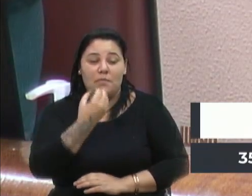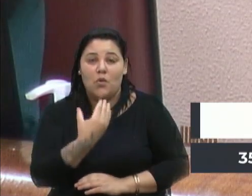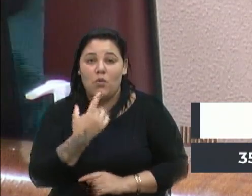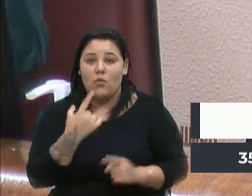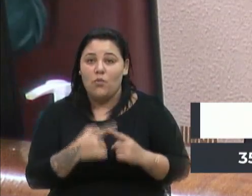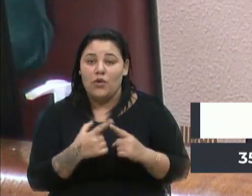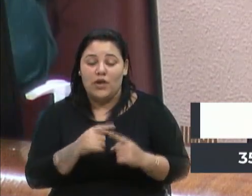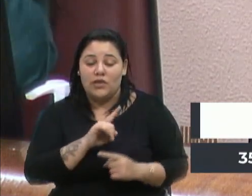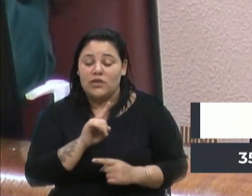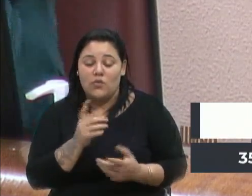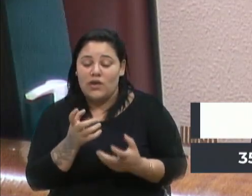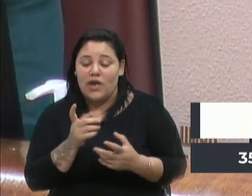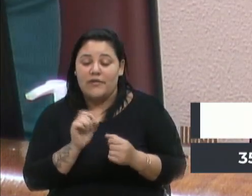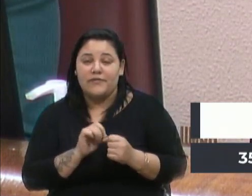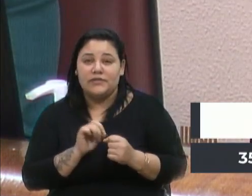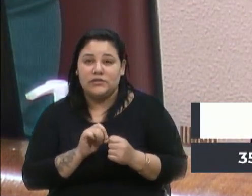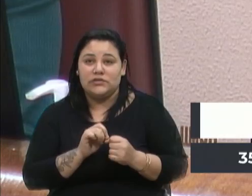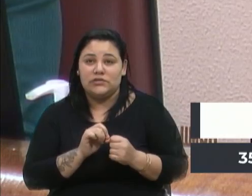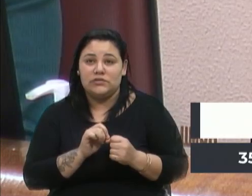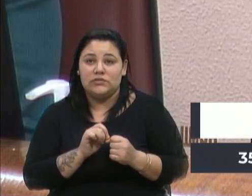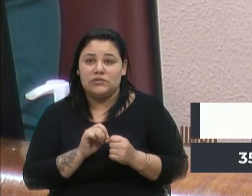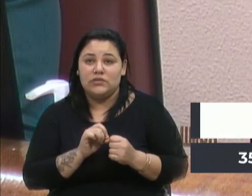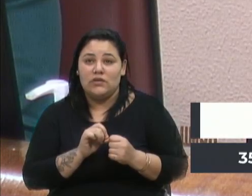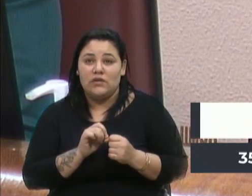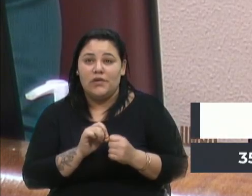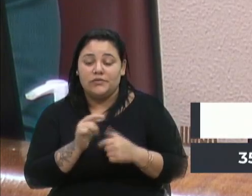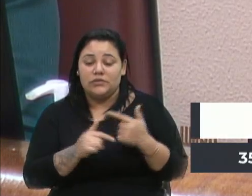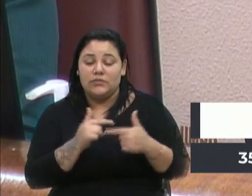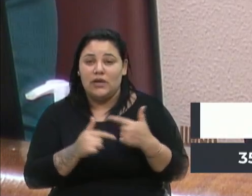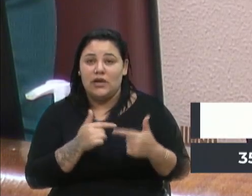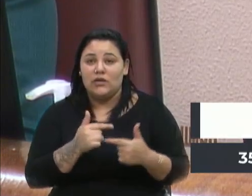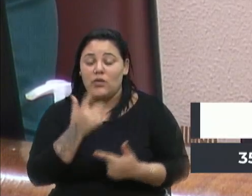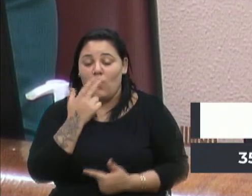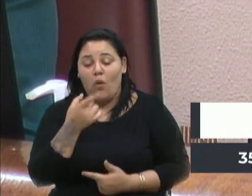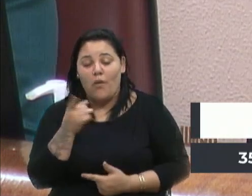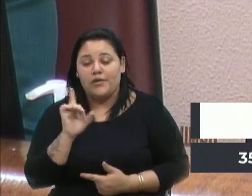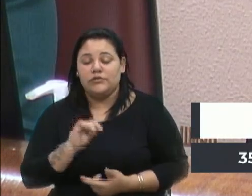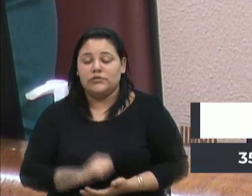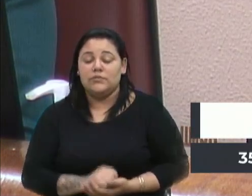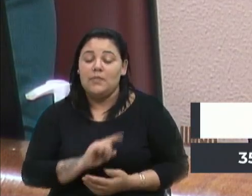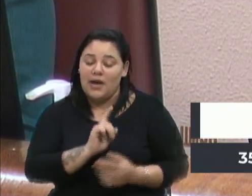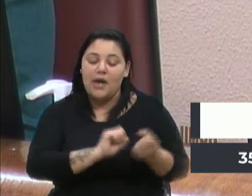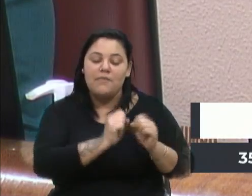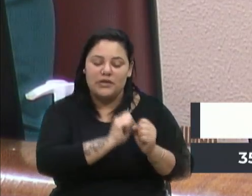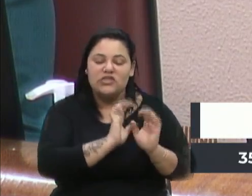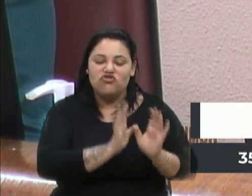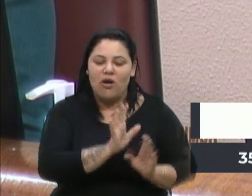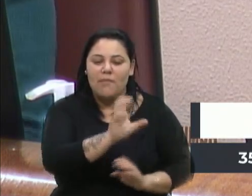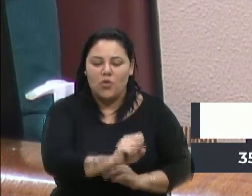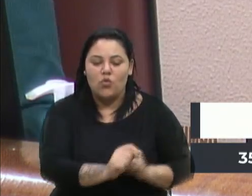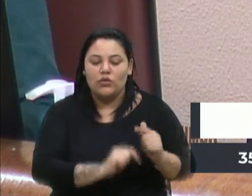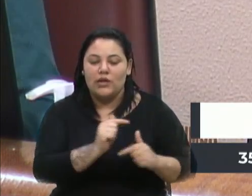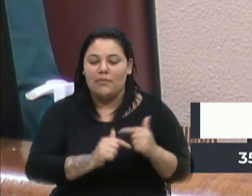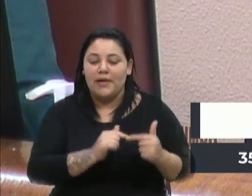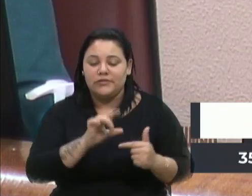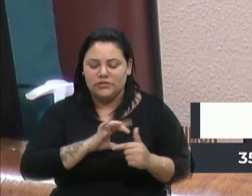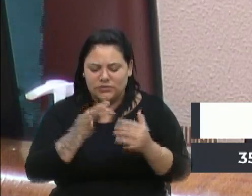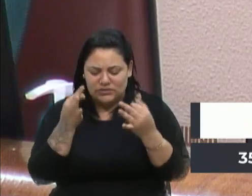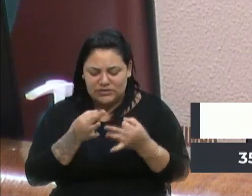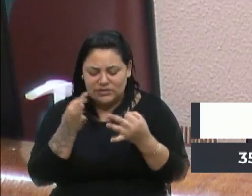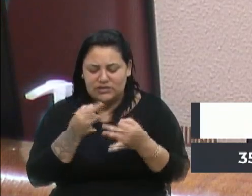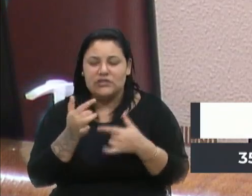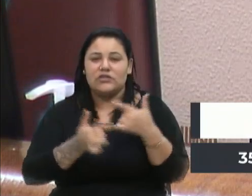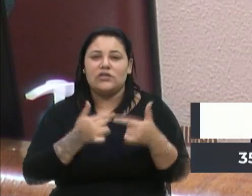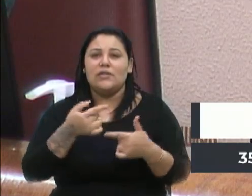querendo fazer o serviço como era antes de qualidade. Mas a empresa está aí, vai assumir logo, logo e tenho certeza absoluta que o trabalho vai